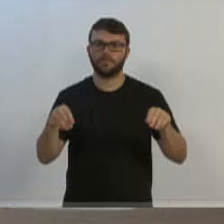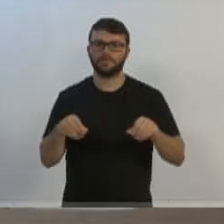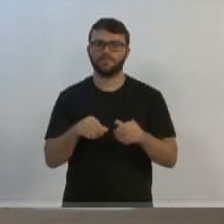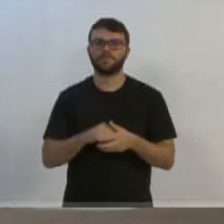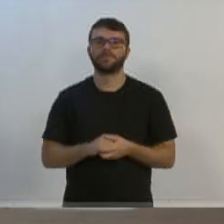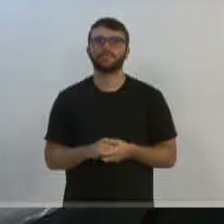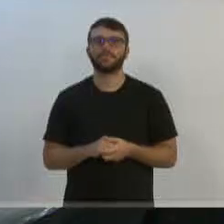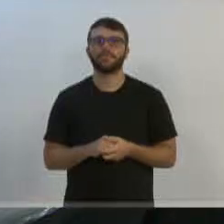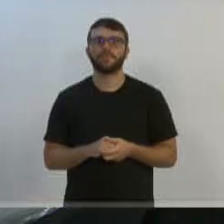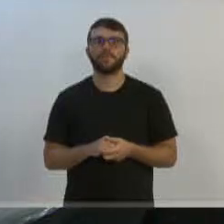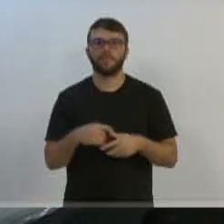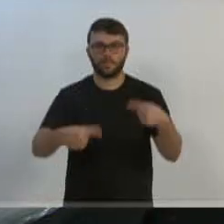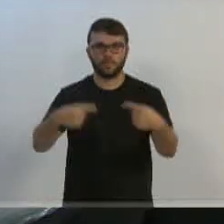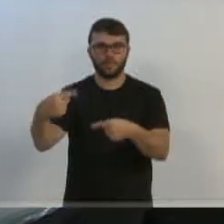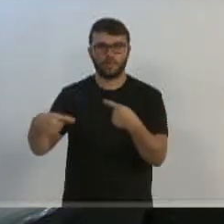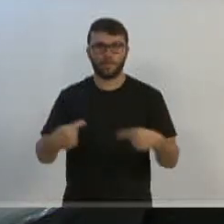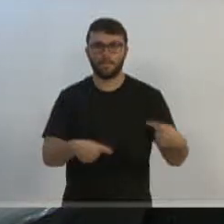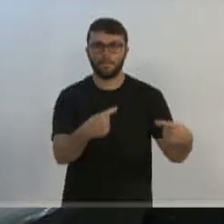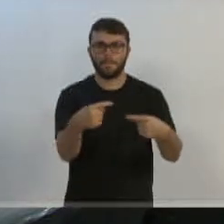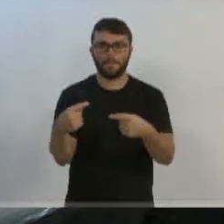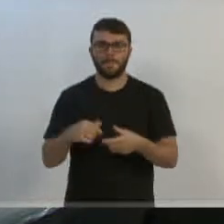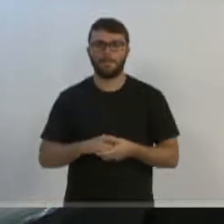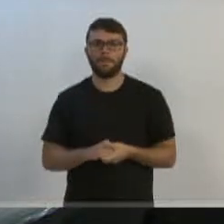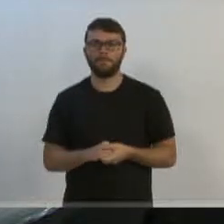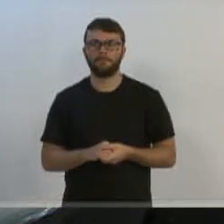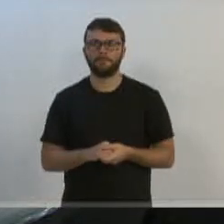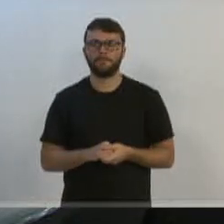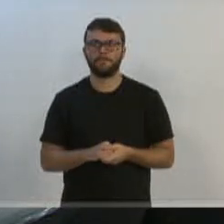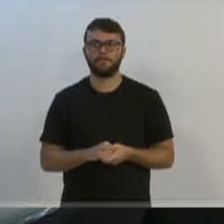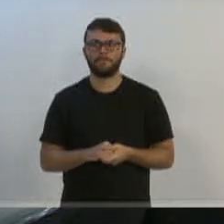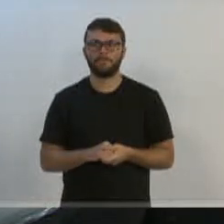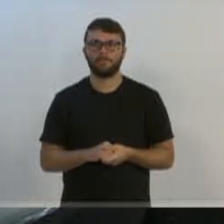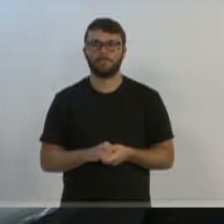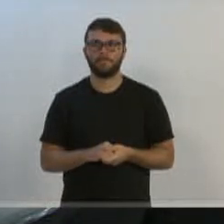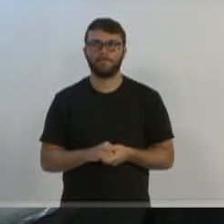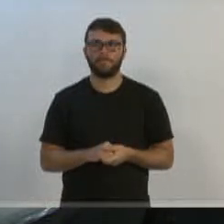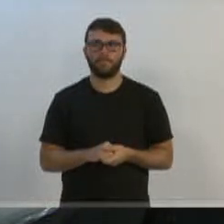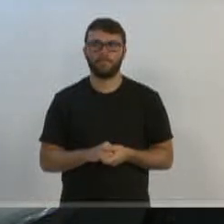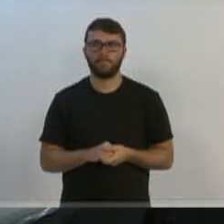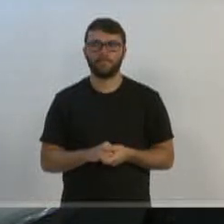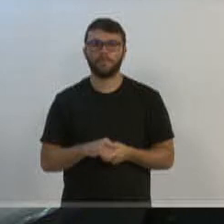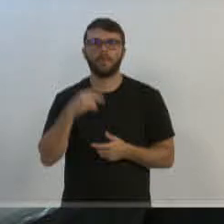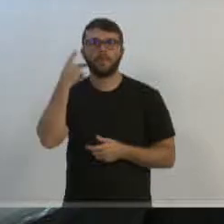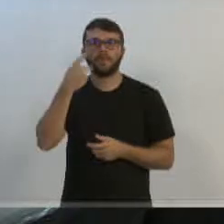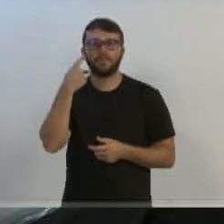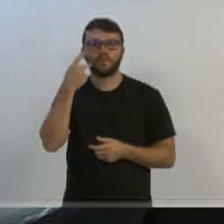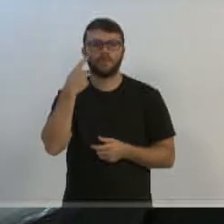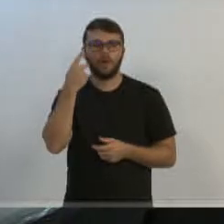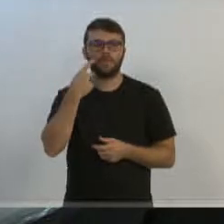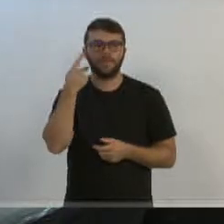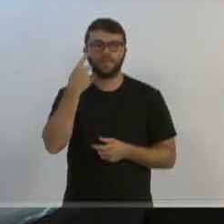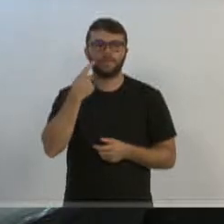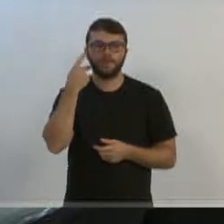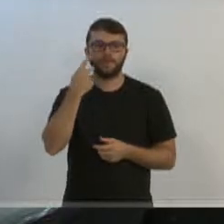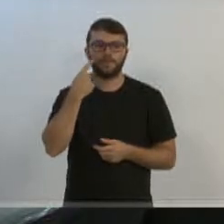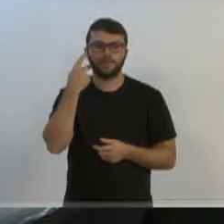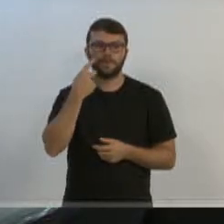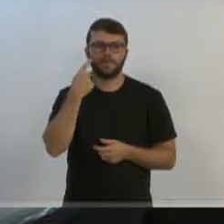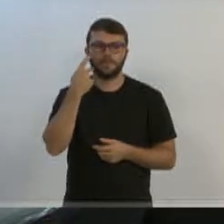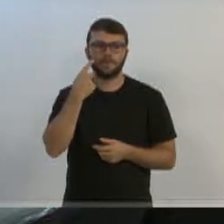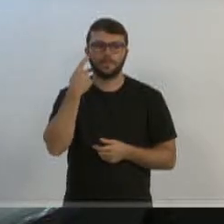Em discussão. Quero discutir, senhor presidente. Vereador Almir Vieira, em discussão.